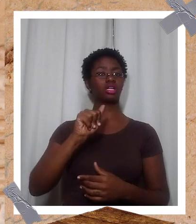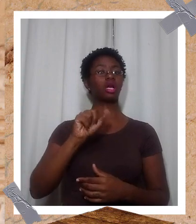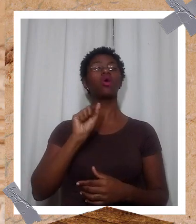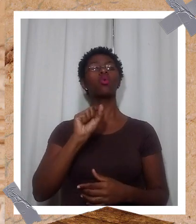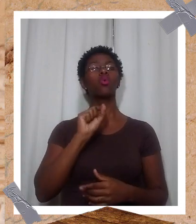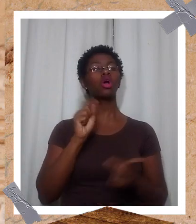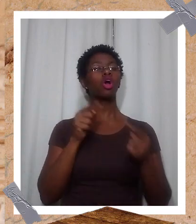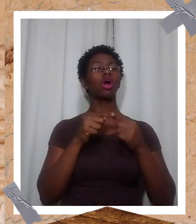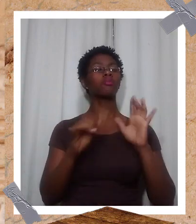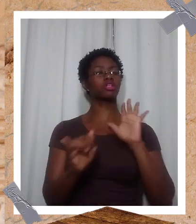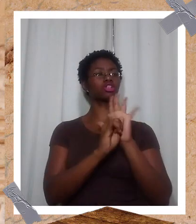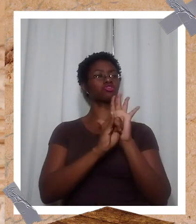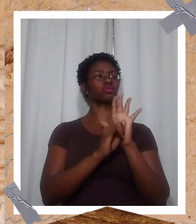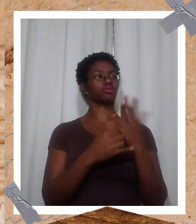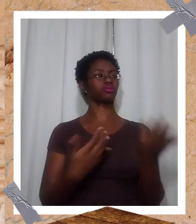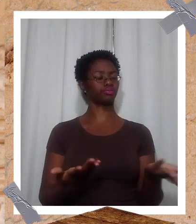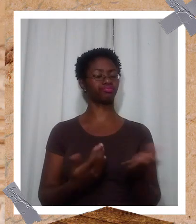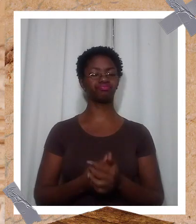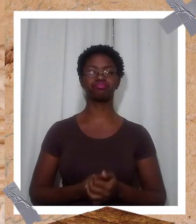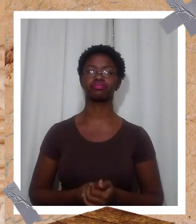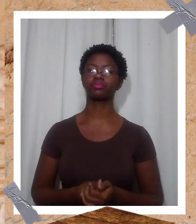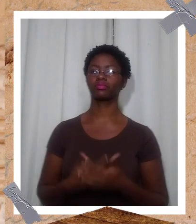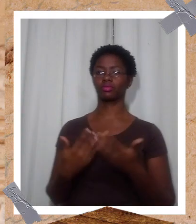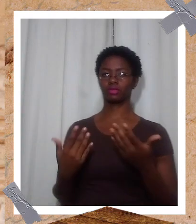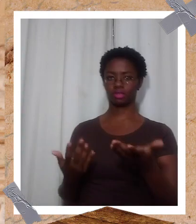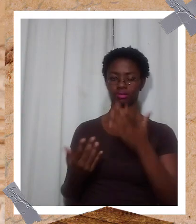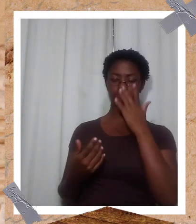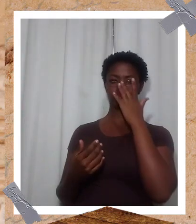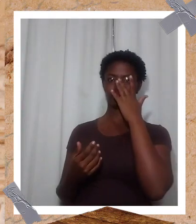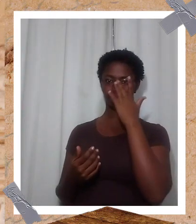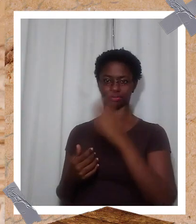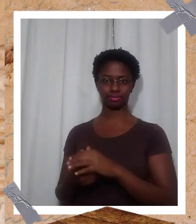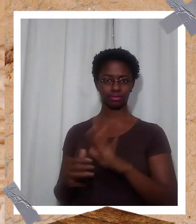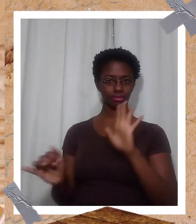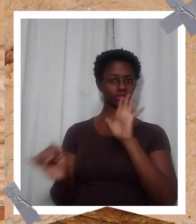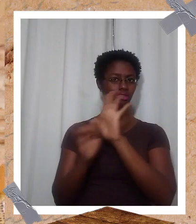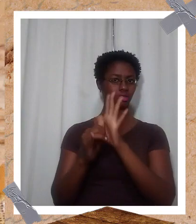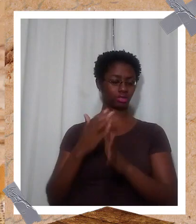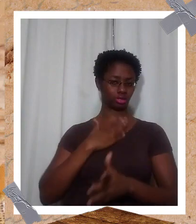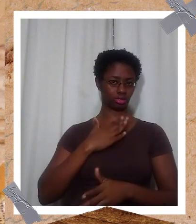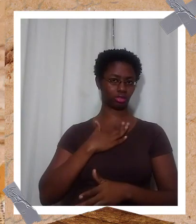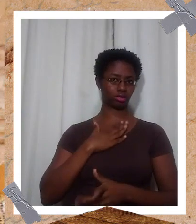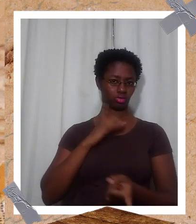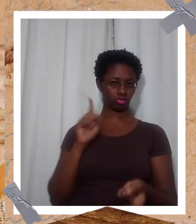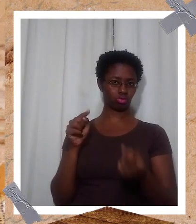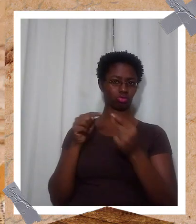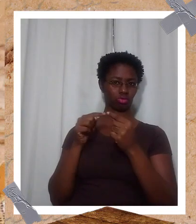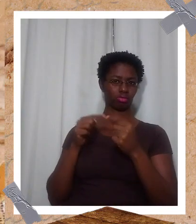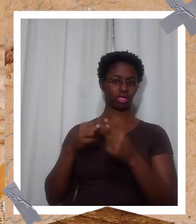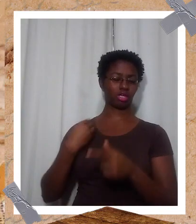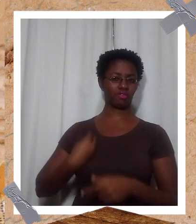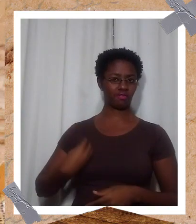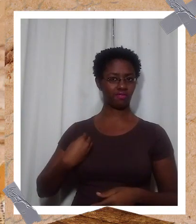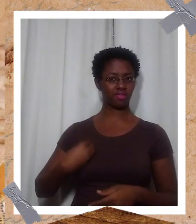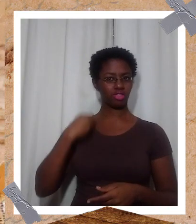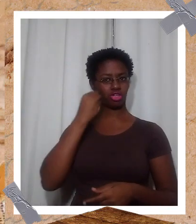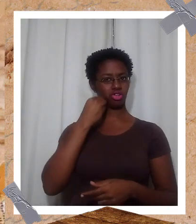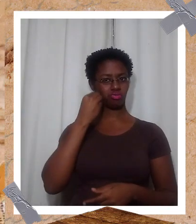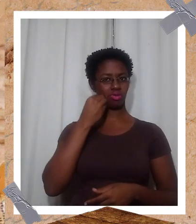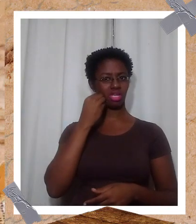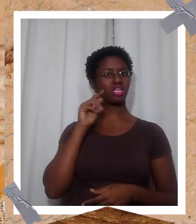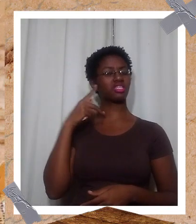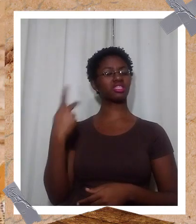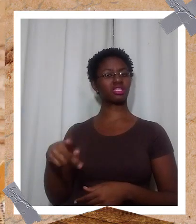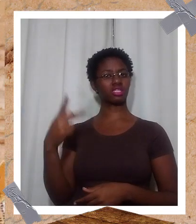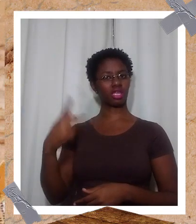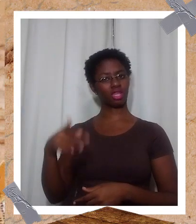identificação? Bom, o meu ponto de identificação é relacionado à questão da vivência dela, assim, tipo, na pele, assim, no